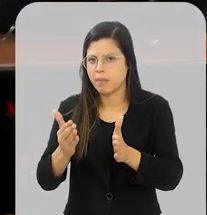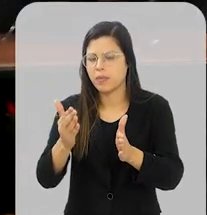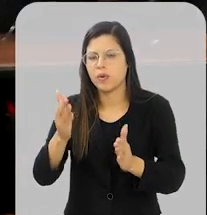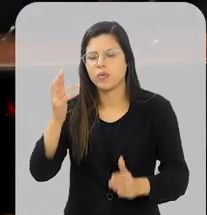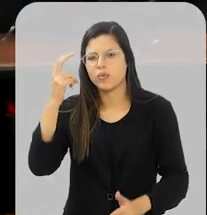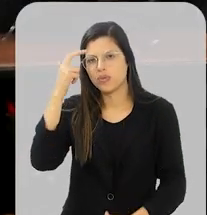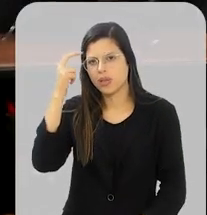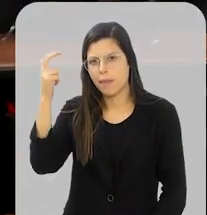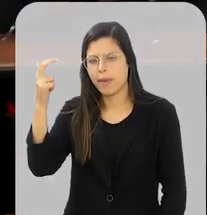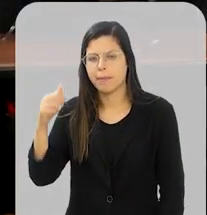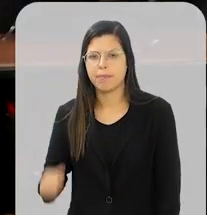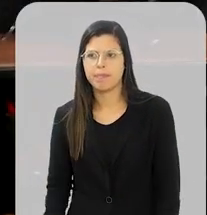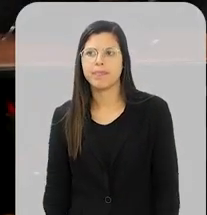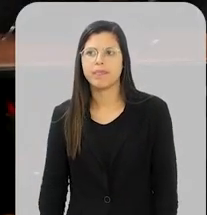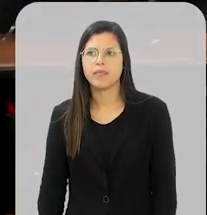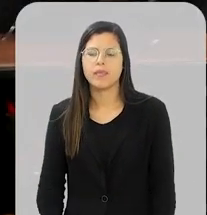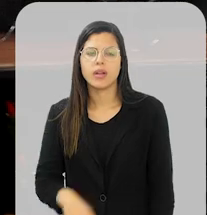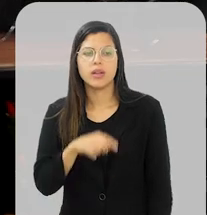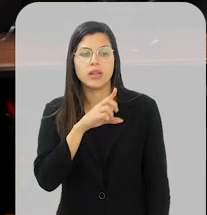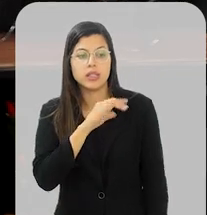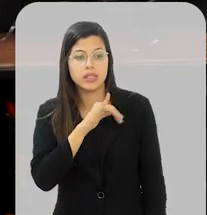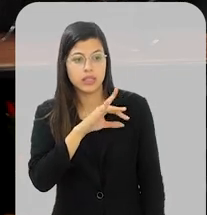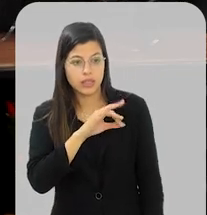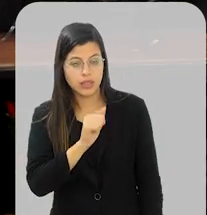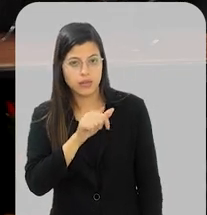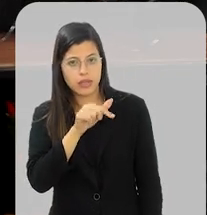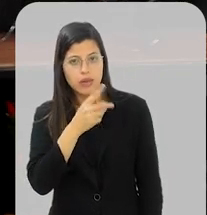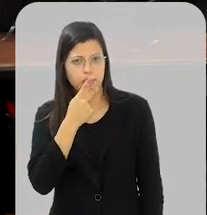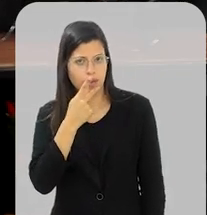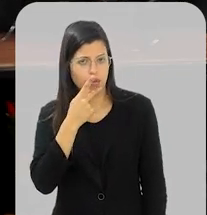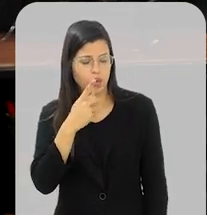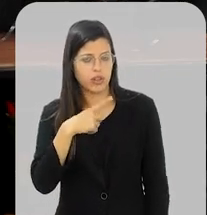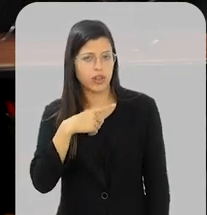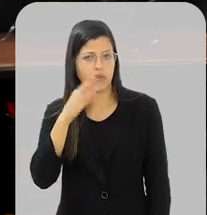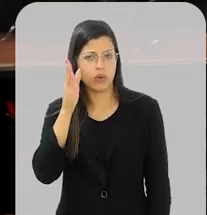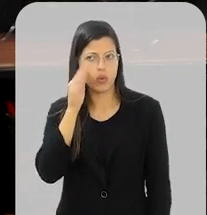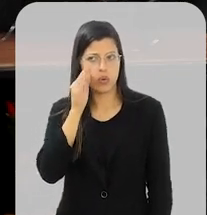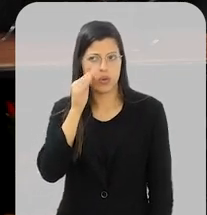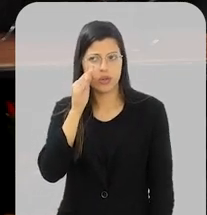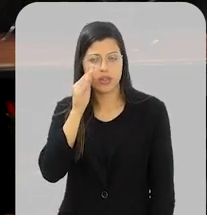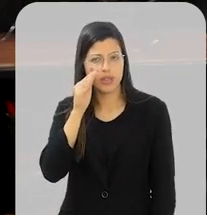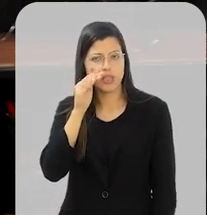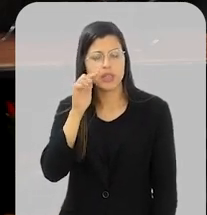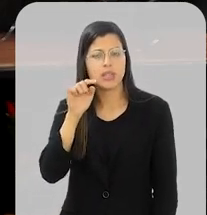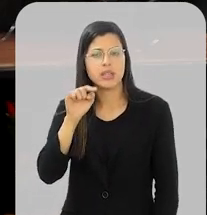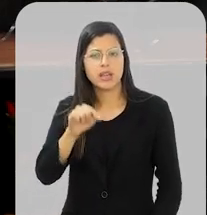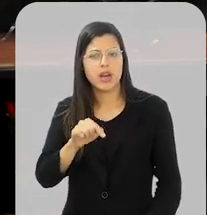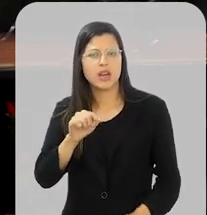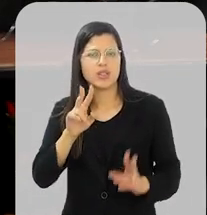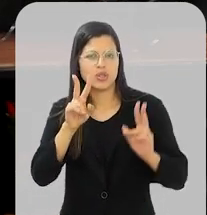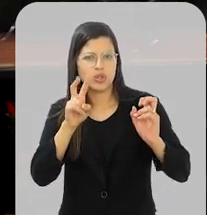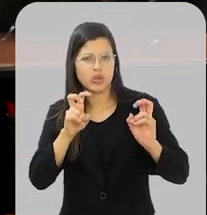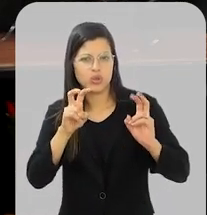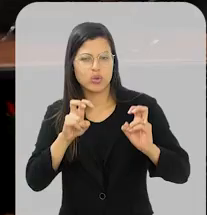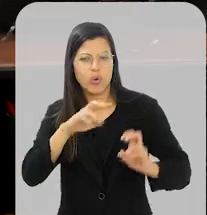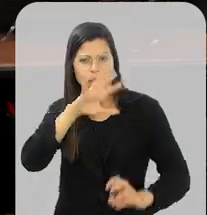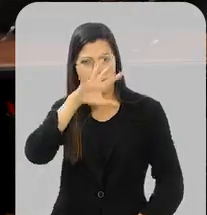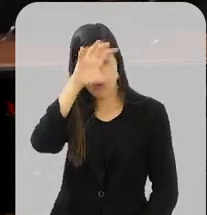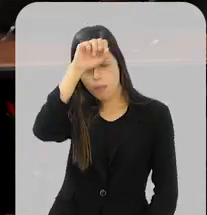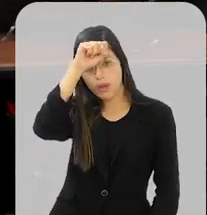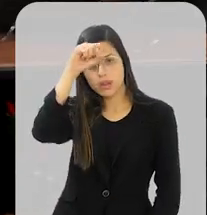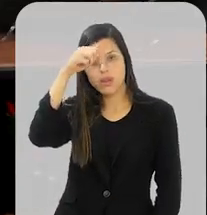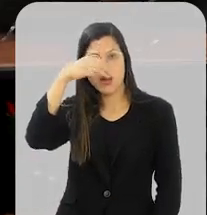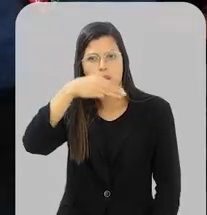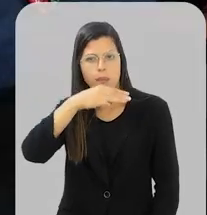do Saber. Cida, você me falou que você teve uma curiosidade sobre a Umbanda... Muda.